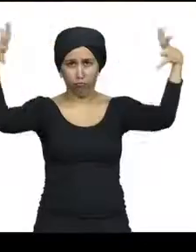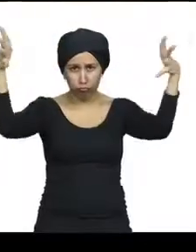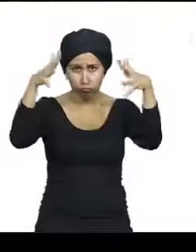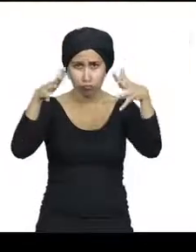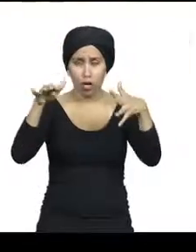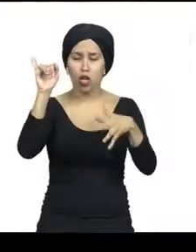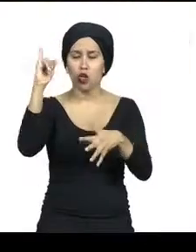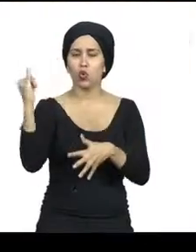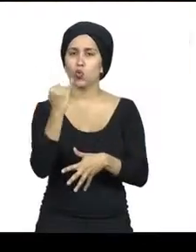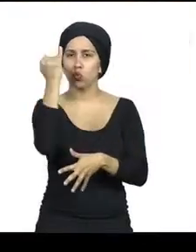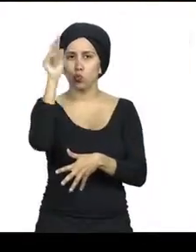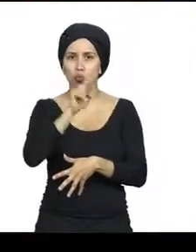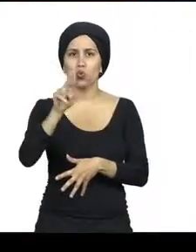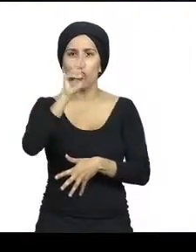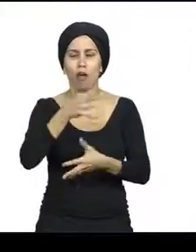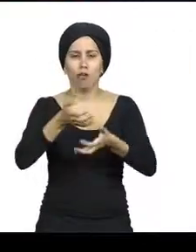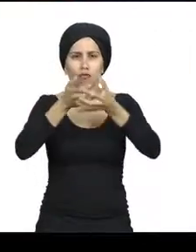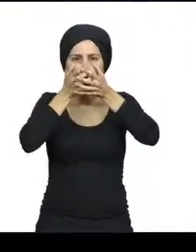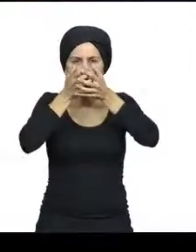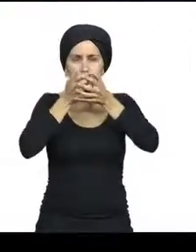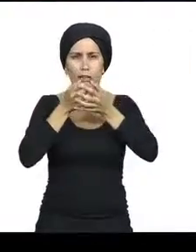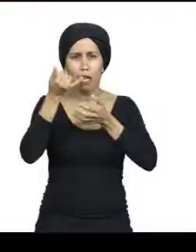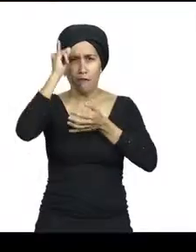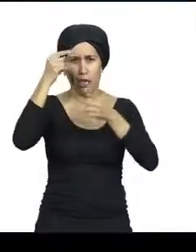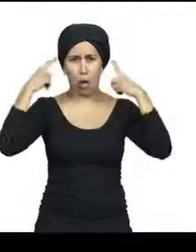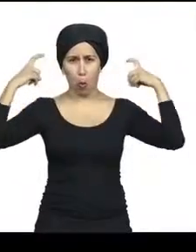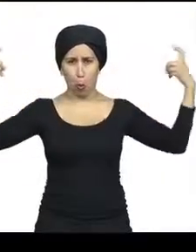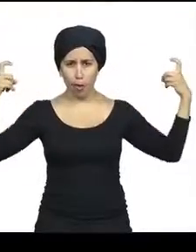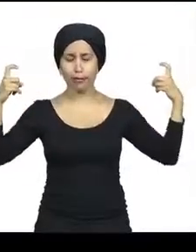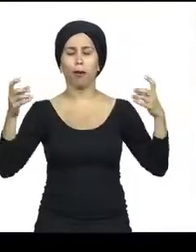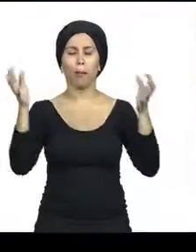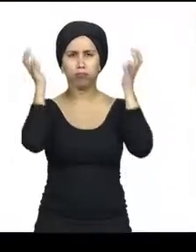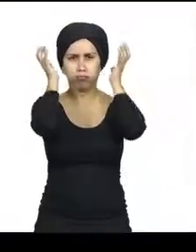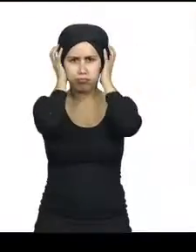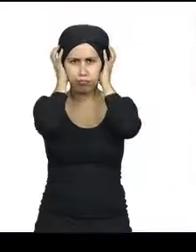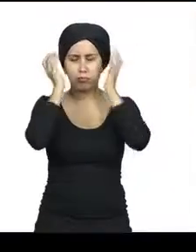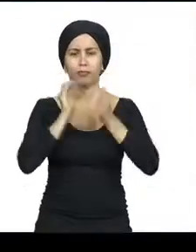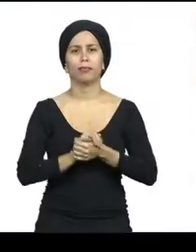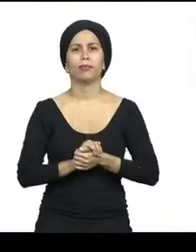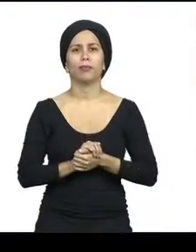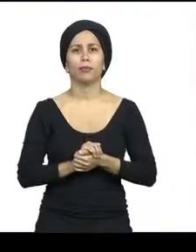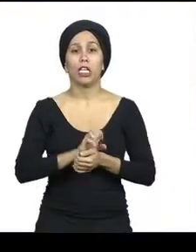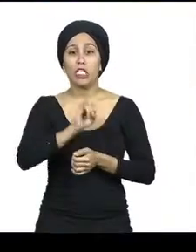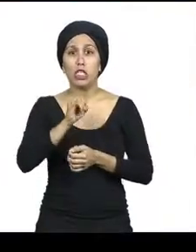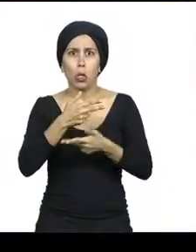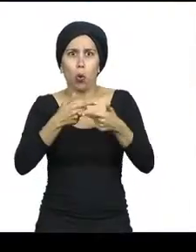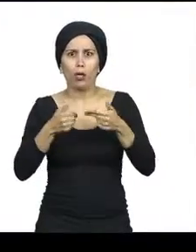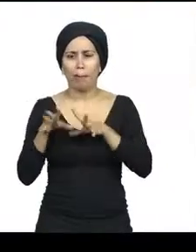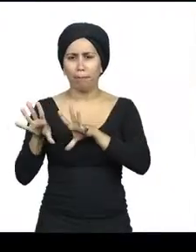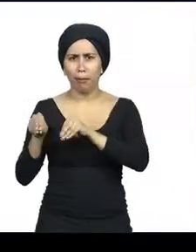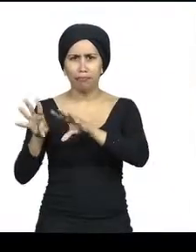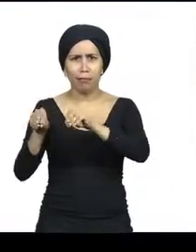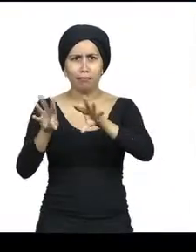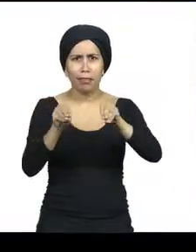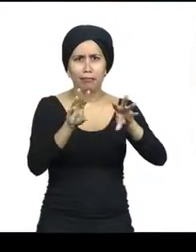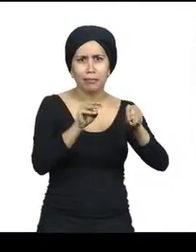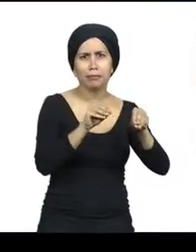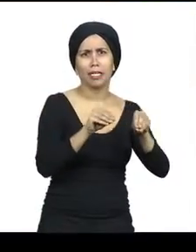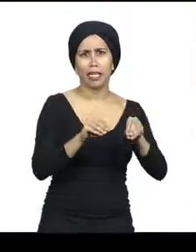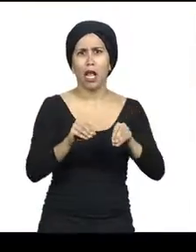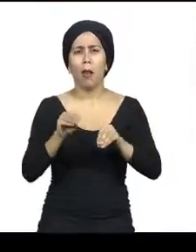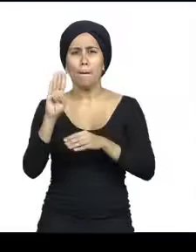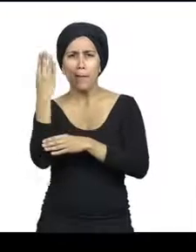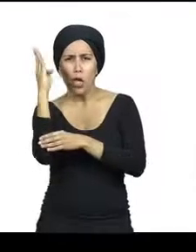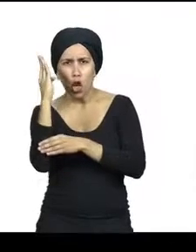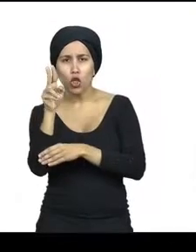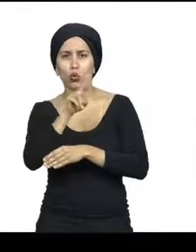proteção. Contra ruídos, protetores auriculares. Já para os agentes biológicos, luvas e máscaras são alguns EPIs